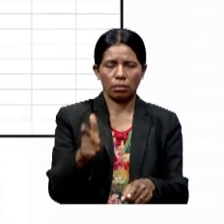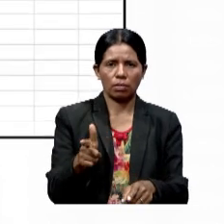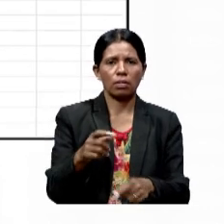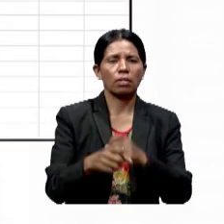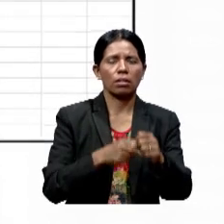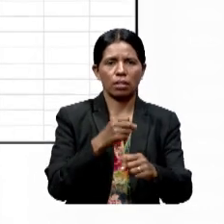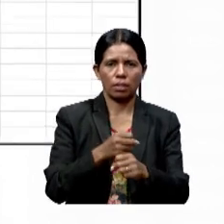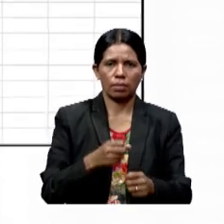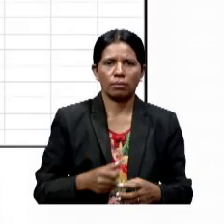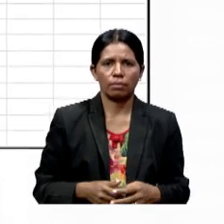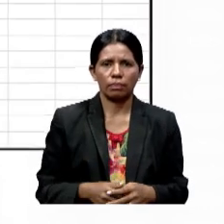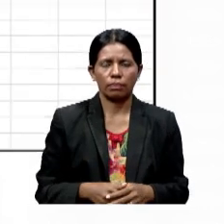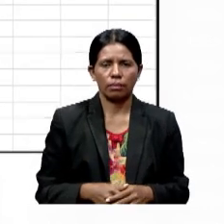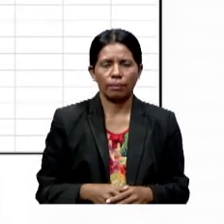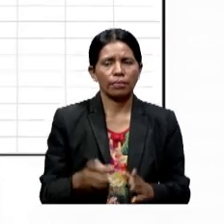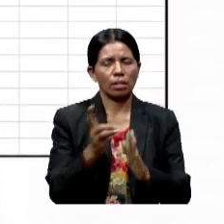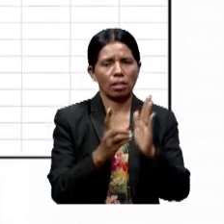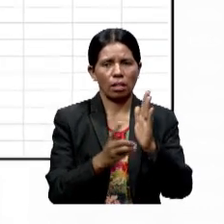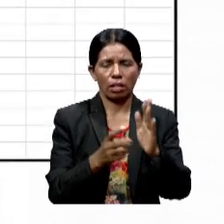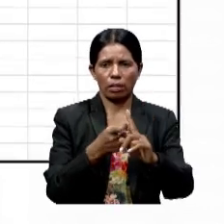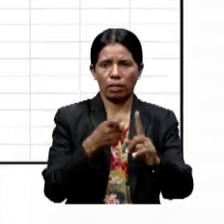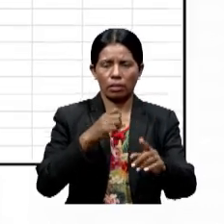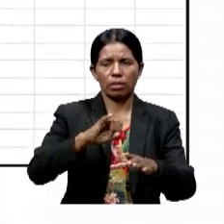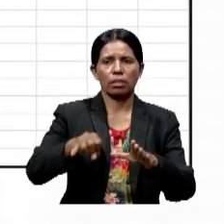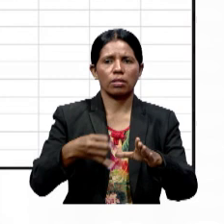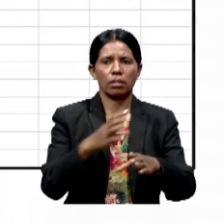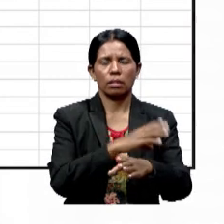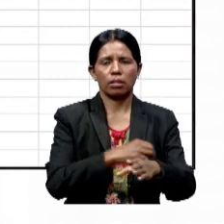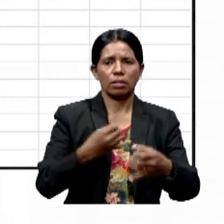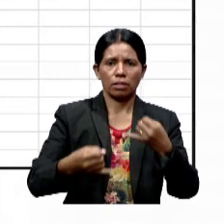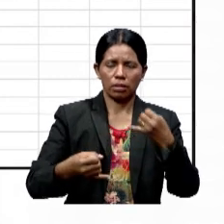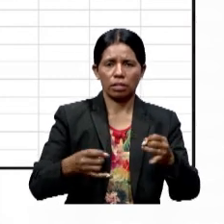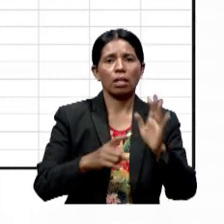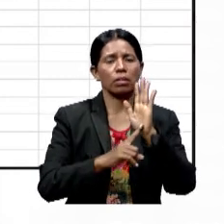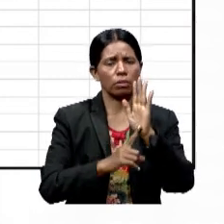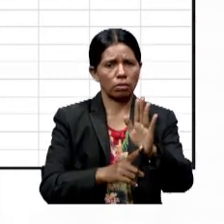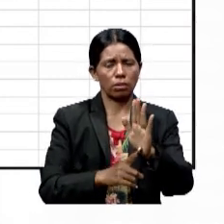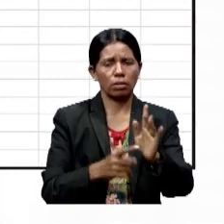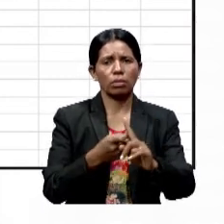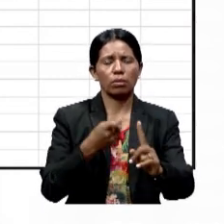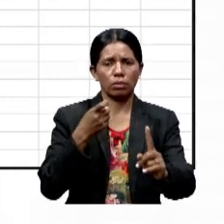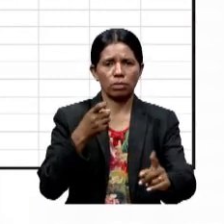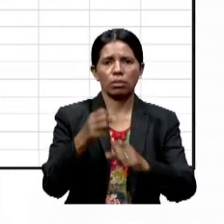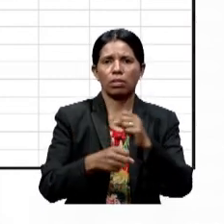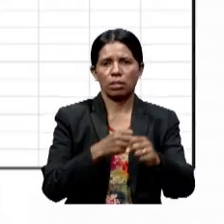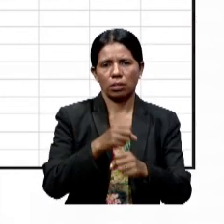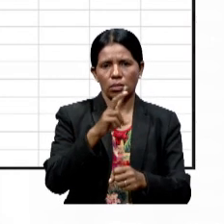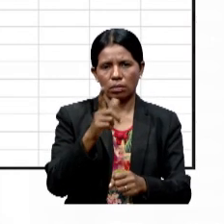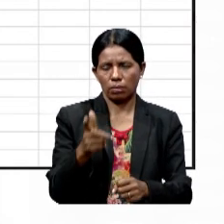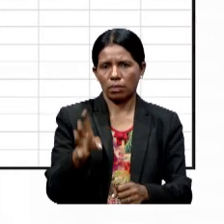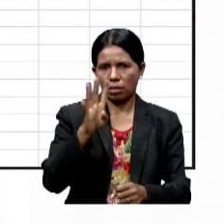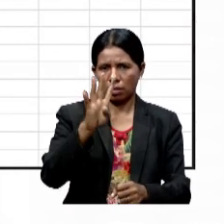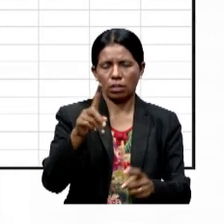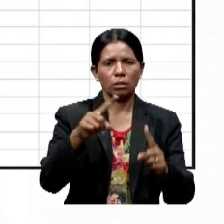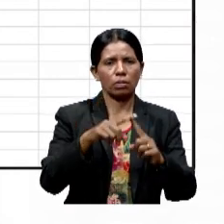karatinan. Dado subsidiação geral estatística importação Haturu, hahuhu si tina rihun rua hat, to